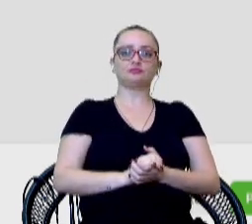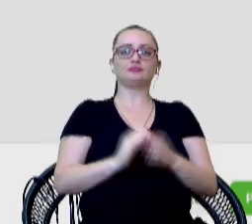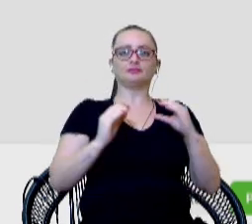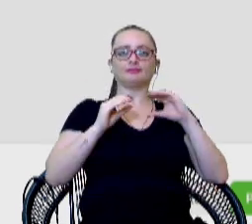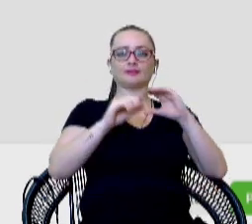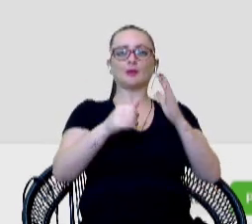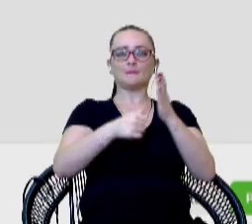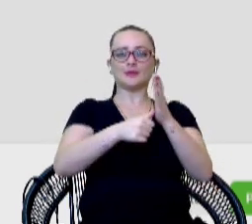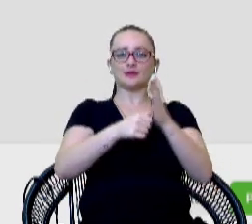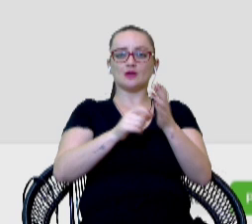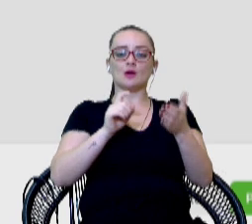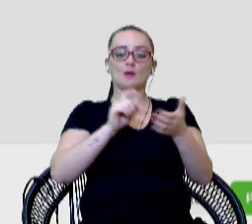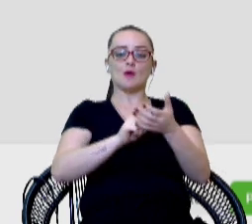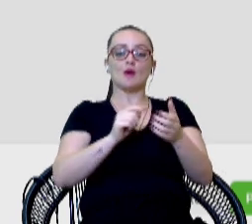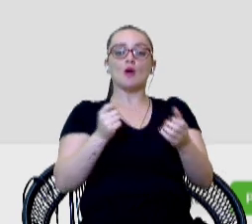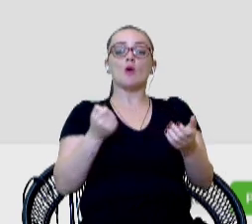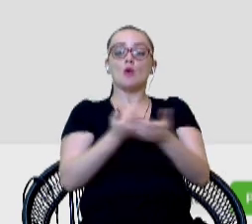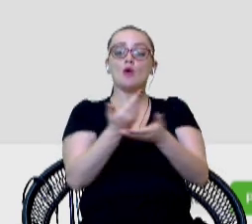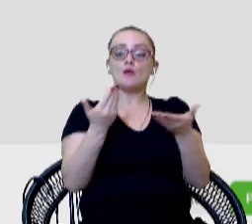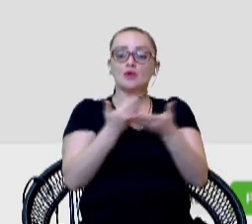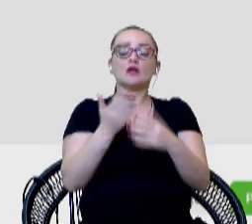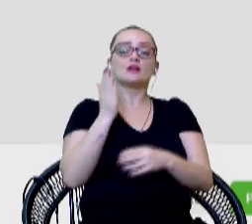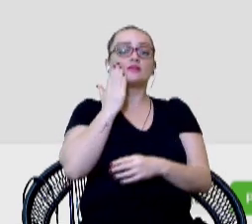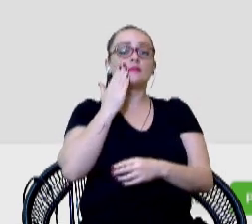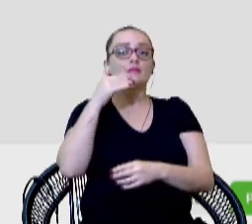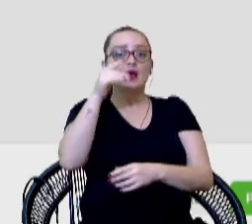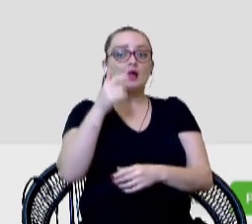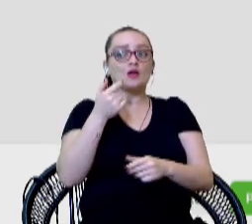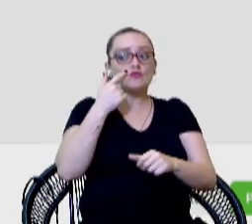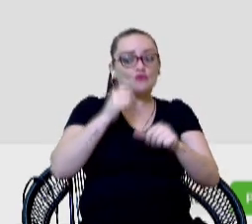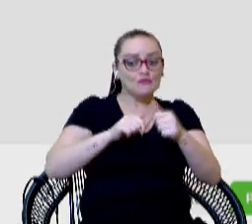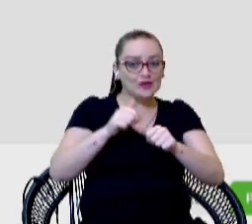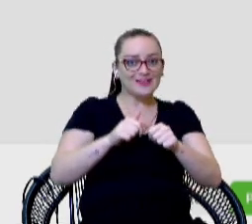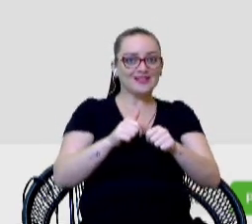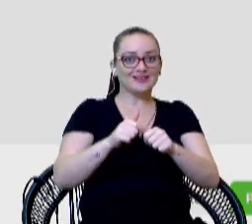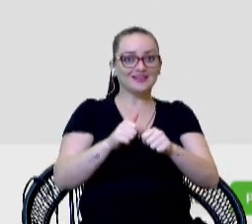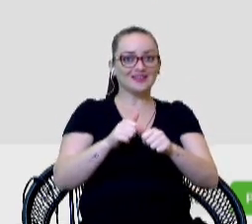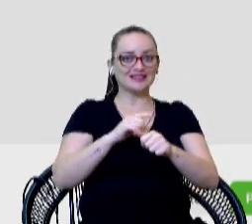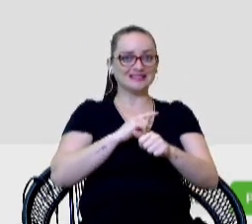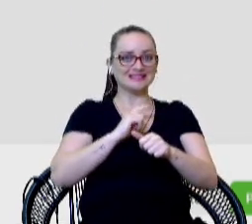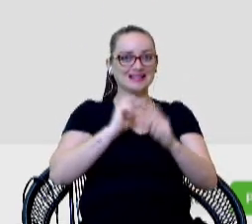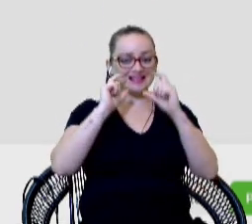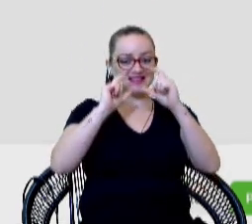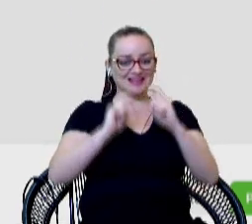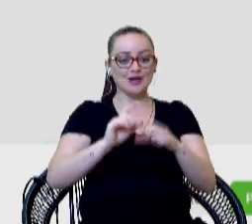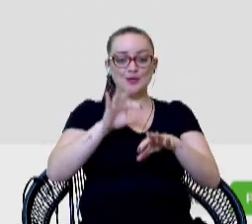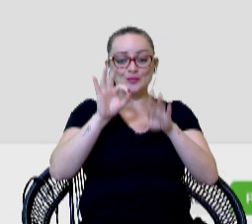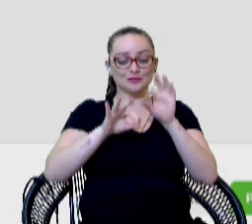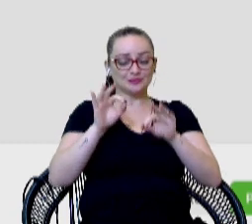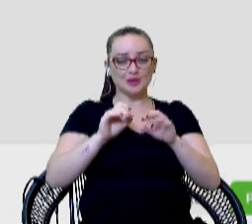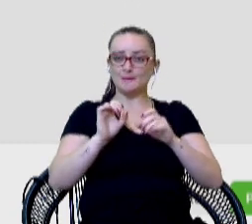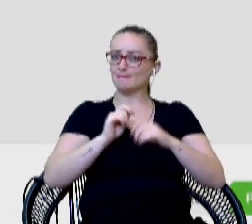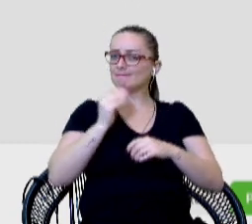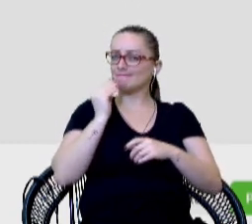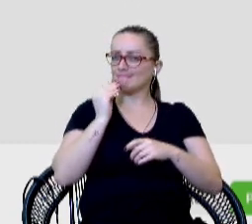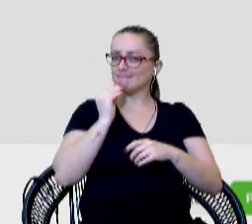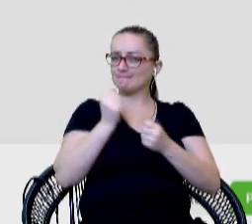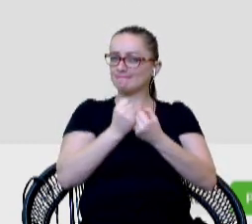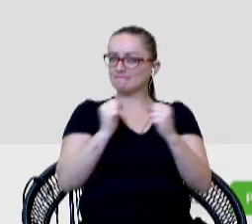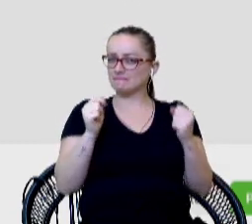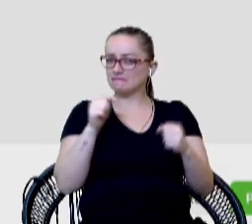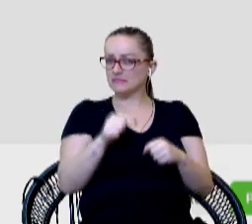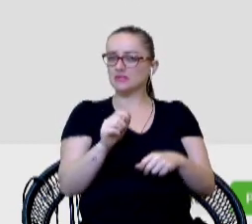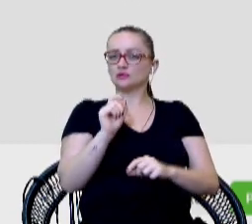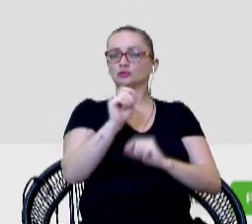ali um botão, compre agora, saiba mais, confira. Então, você tem uma oportunidade bem grande aqui